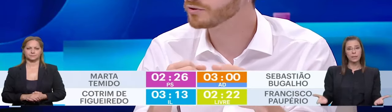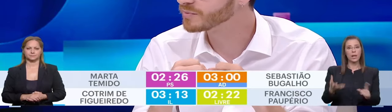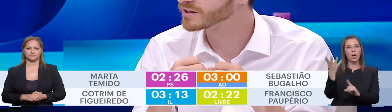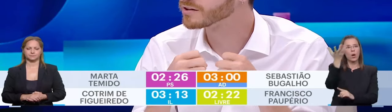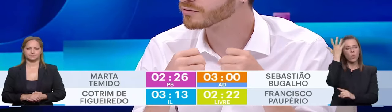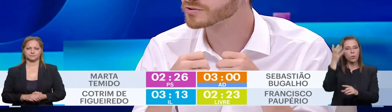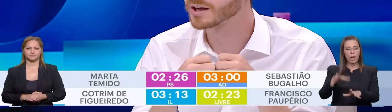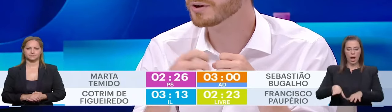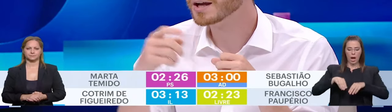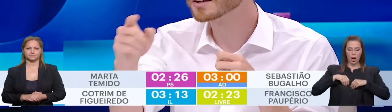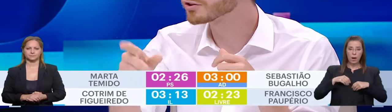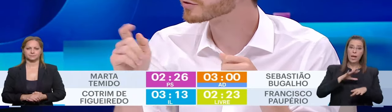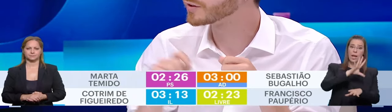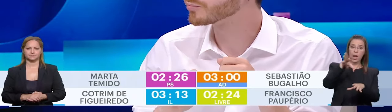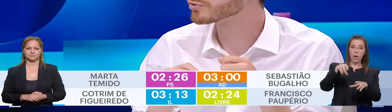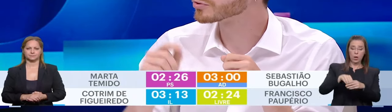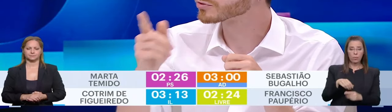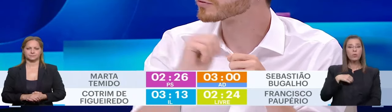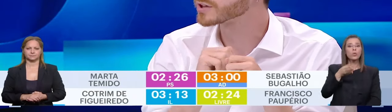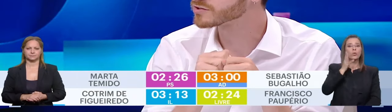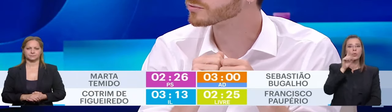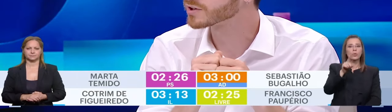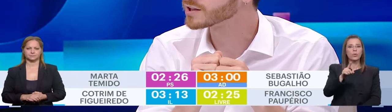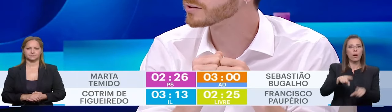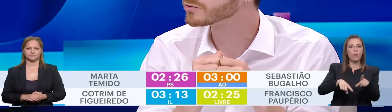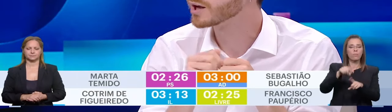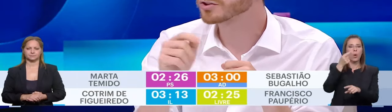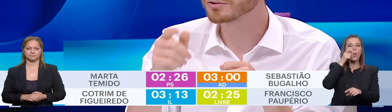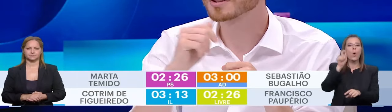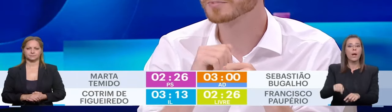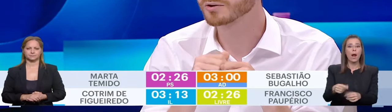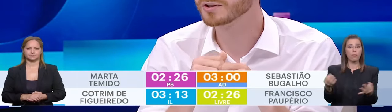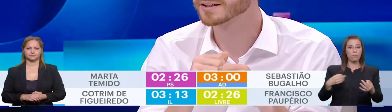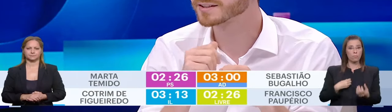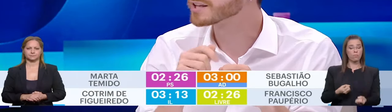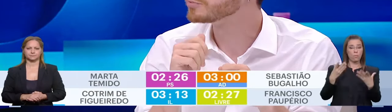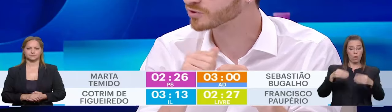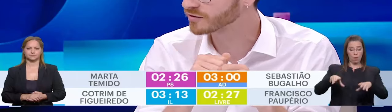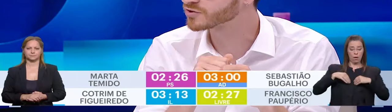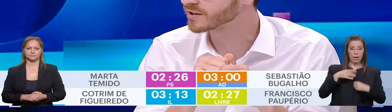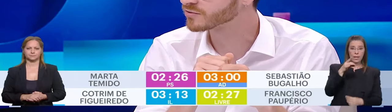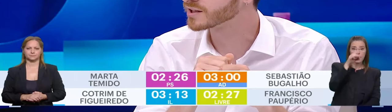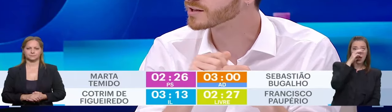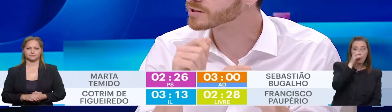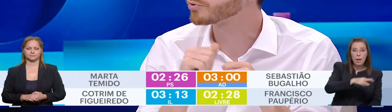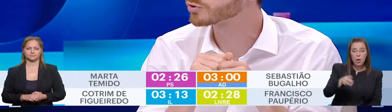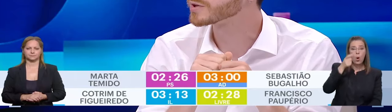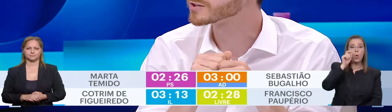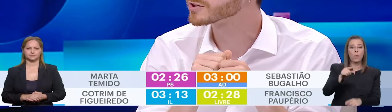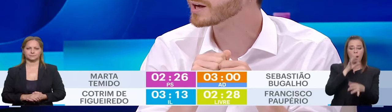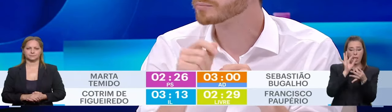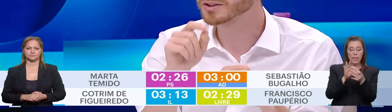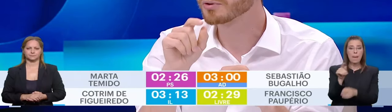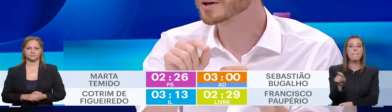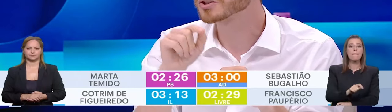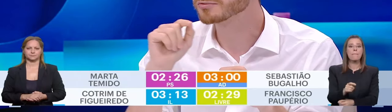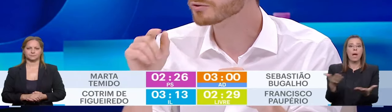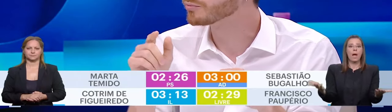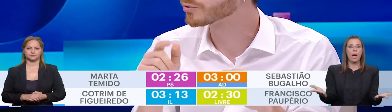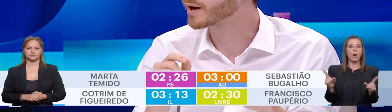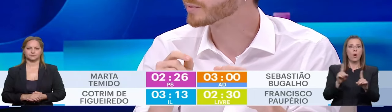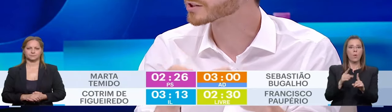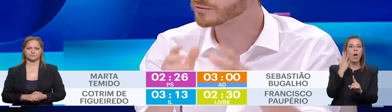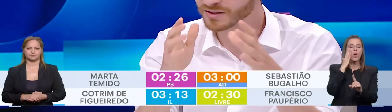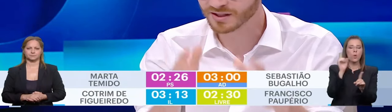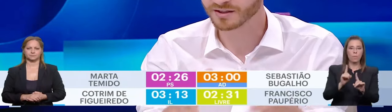cultura de acolhimento e de inclusão que nós vimos nos refugiados ucranianos nós conseguimos acolher 6 milhões de refugiados ucranianos em poucos meses portanto não é uma